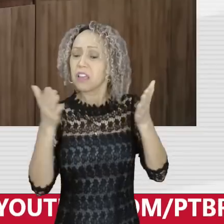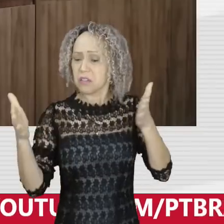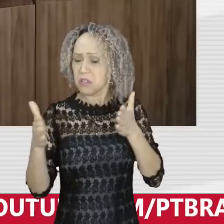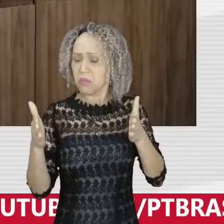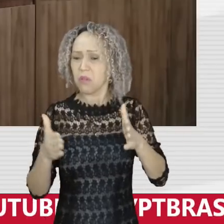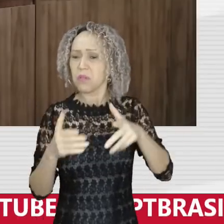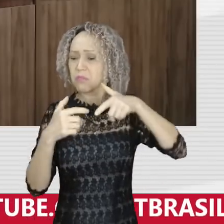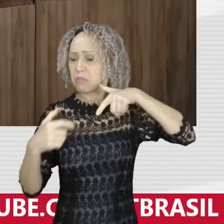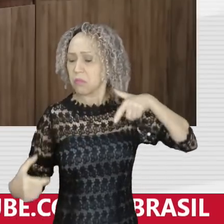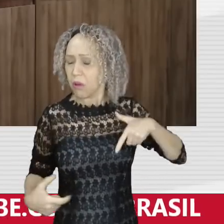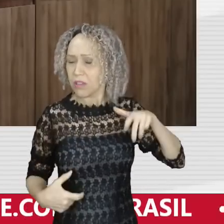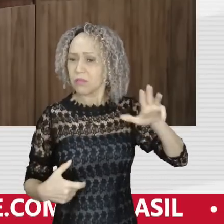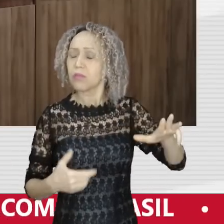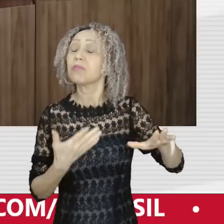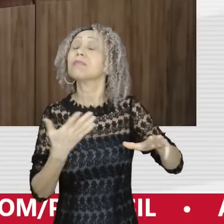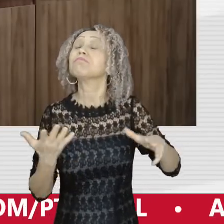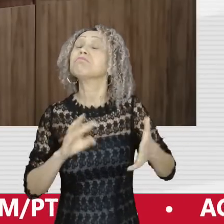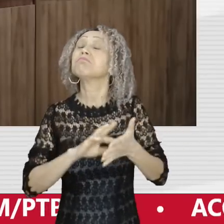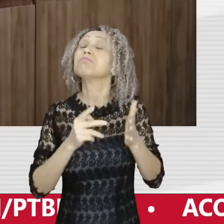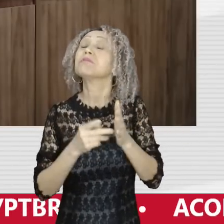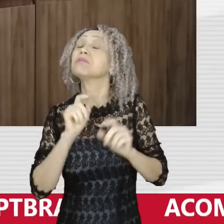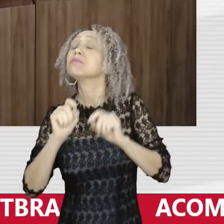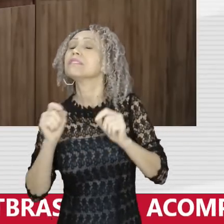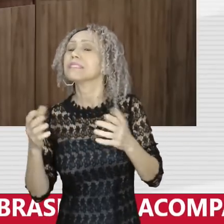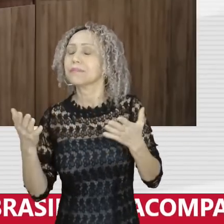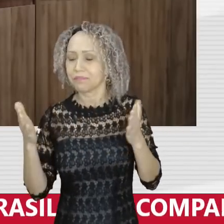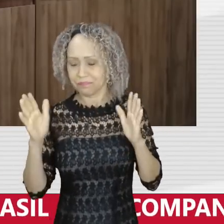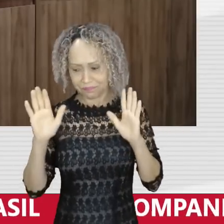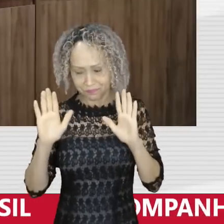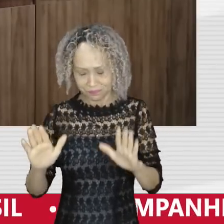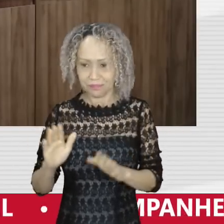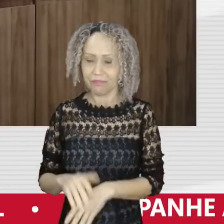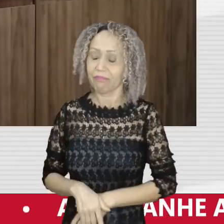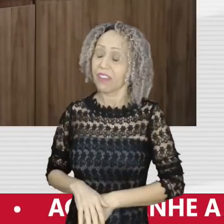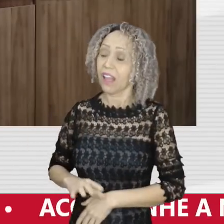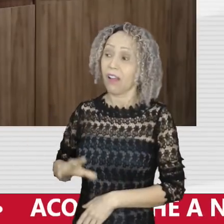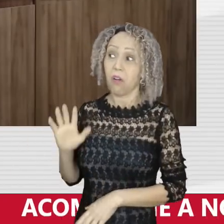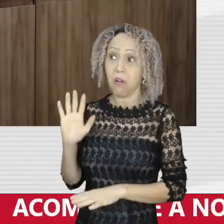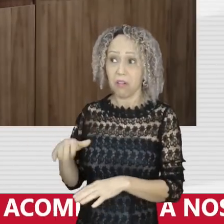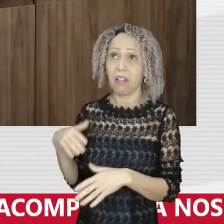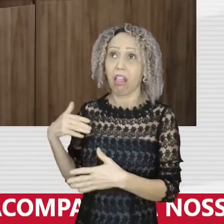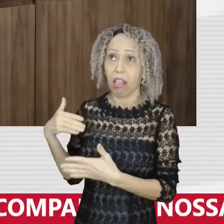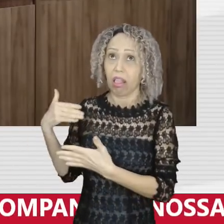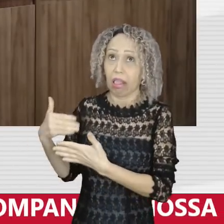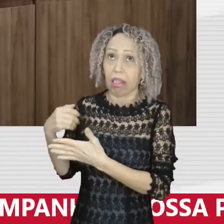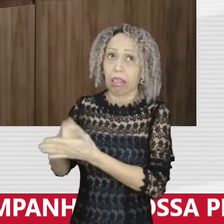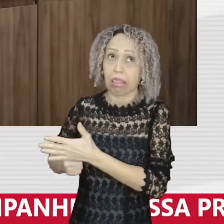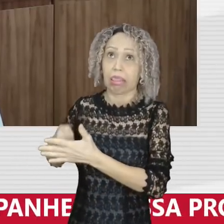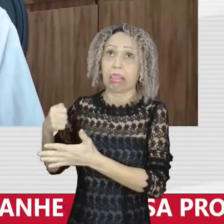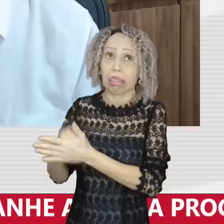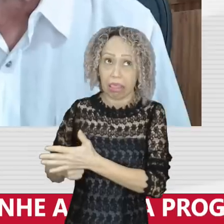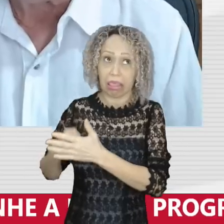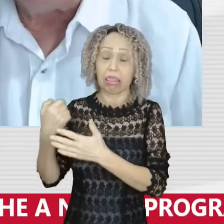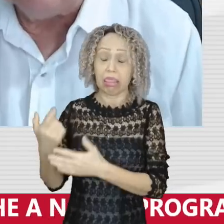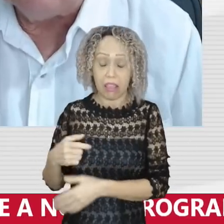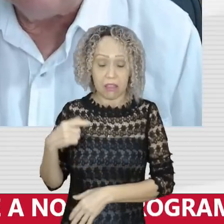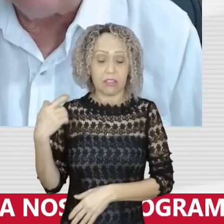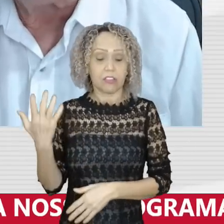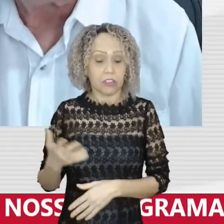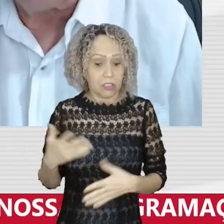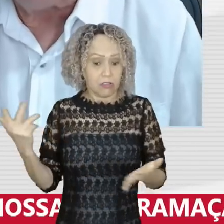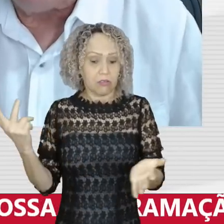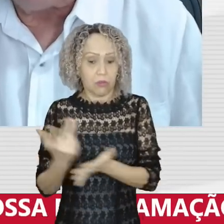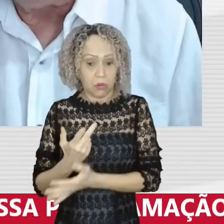Olha, eu vejo que depois de tudo que nós vivemos, estamos vivendo ainda desse restinho aí, desse